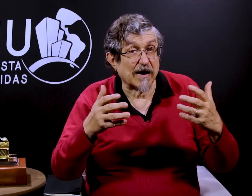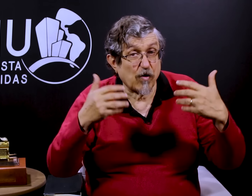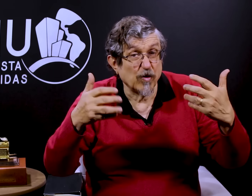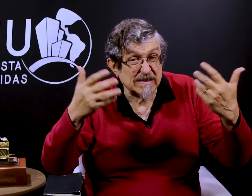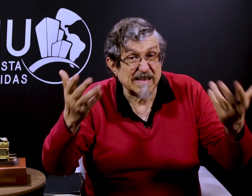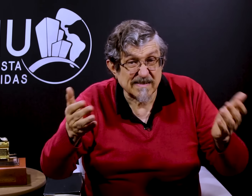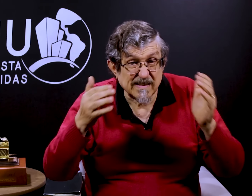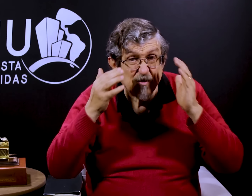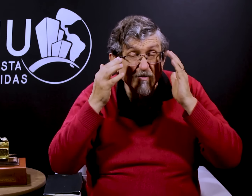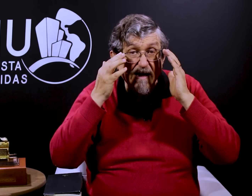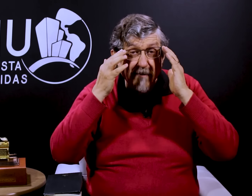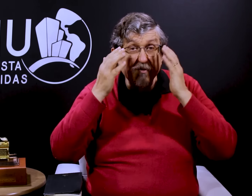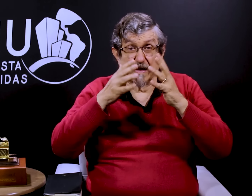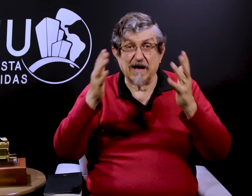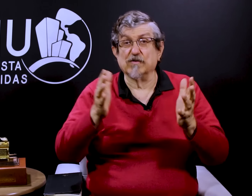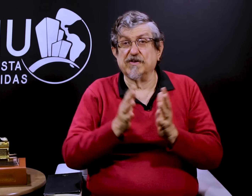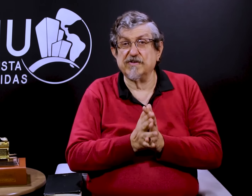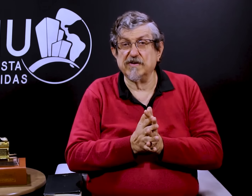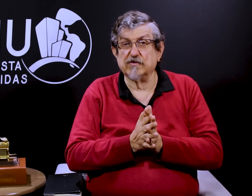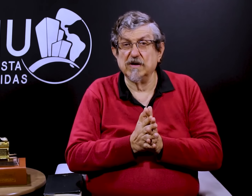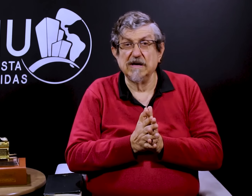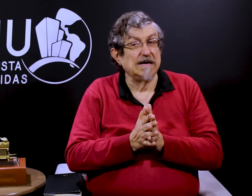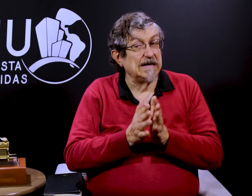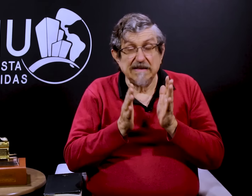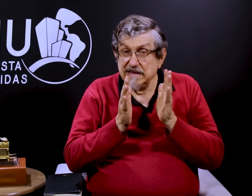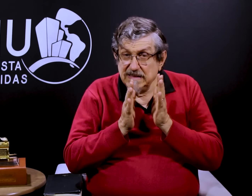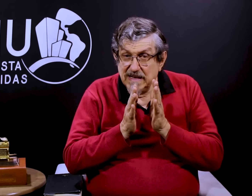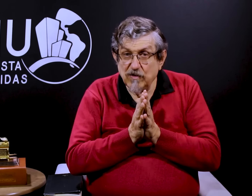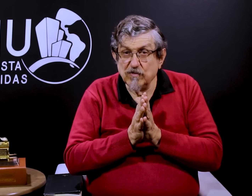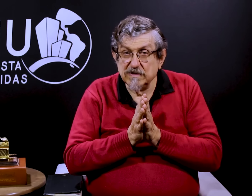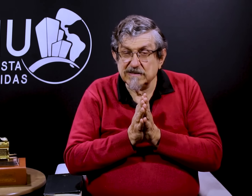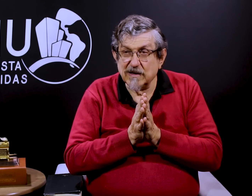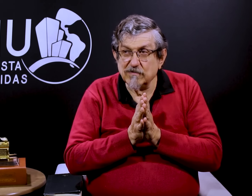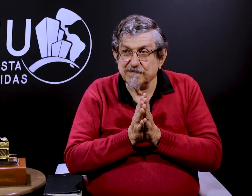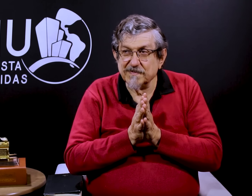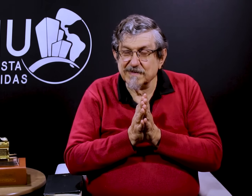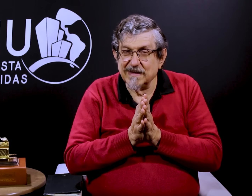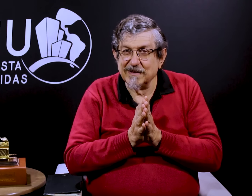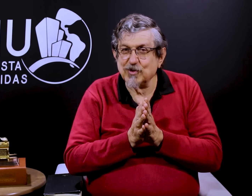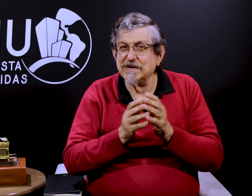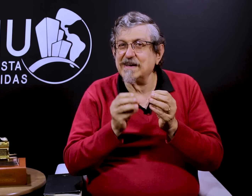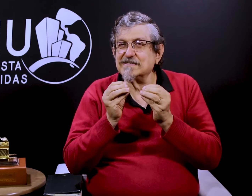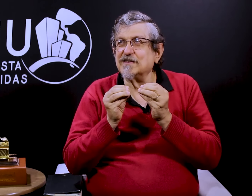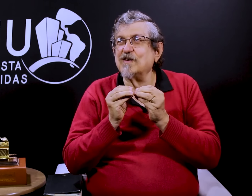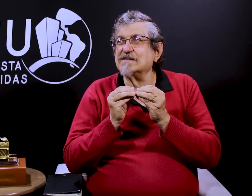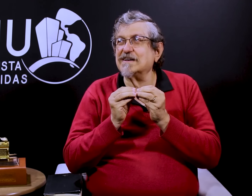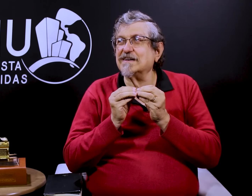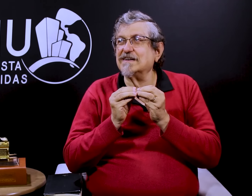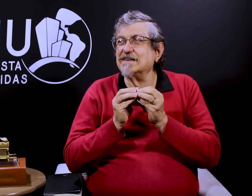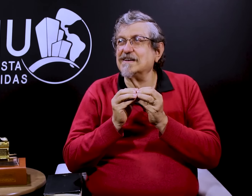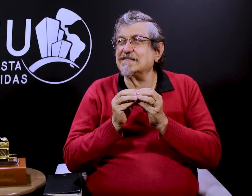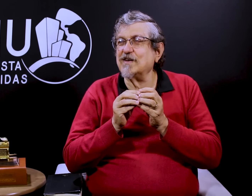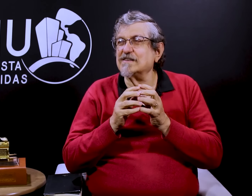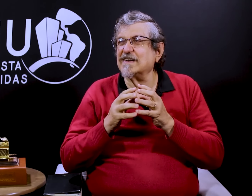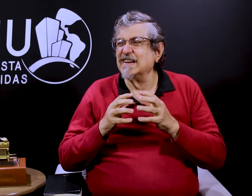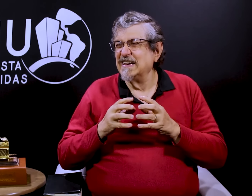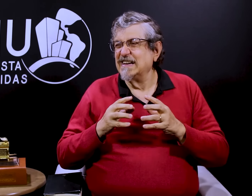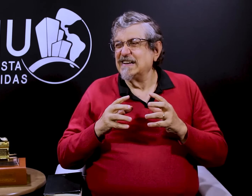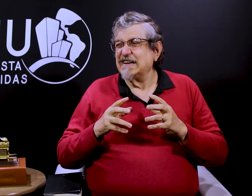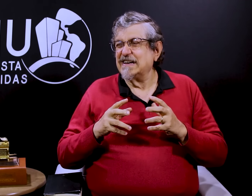o que aconteceu lá por causa disso não então n toda essa Nossa essa